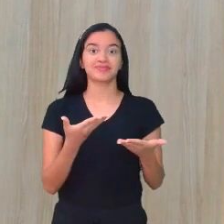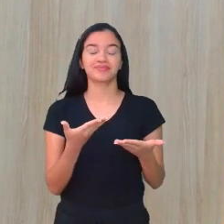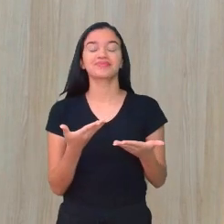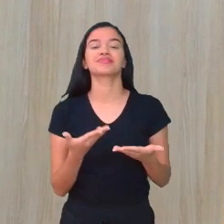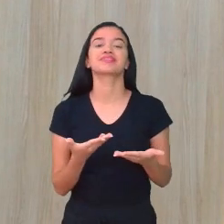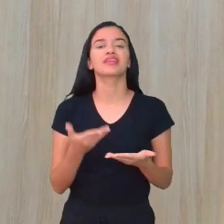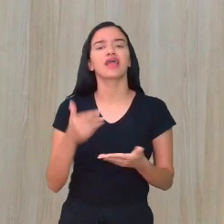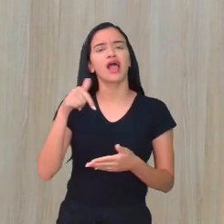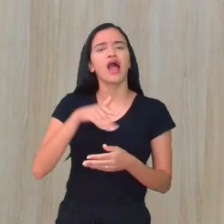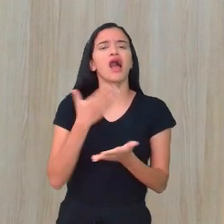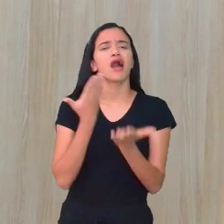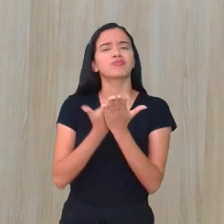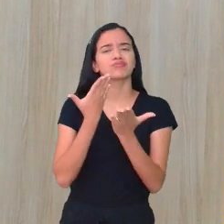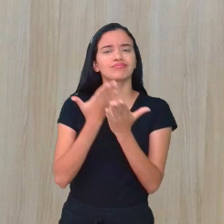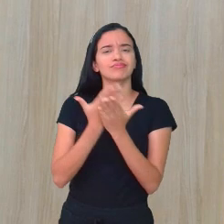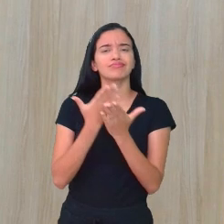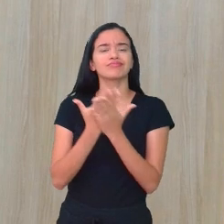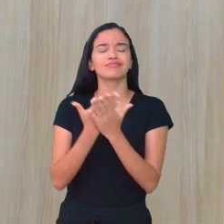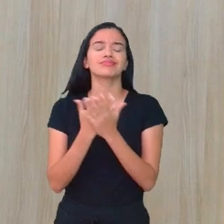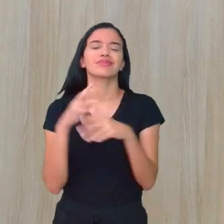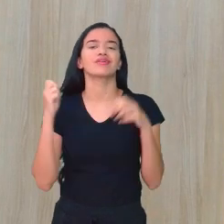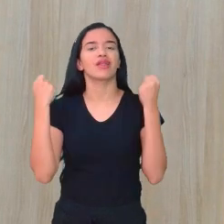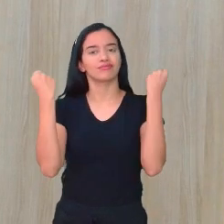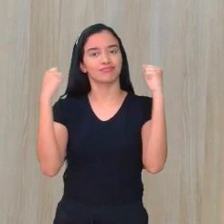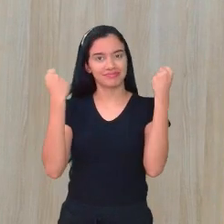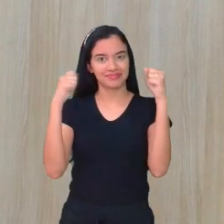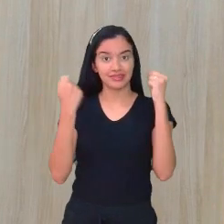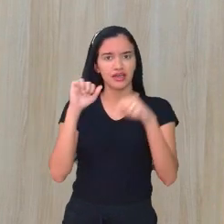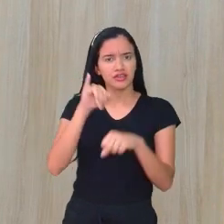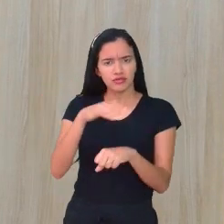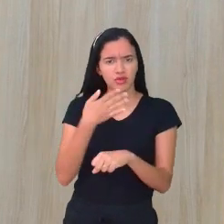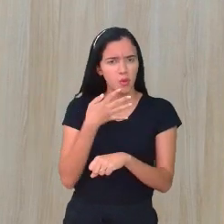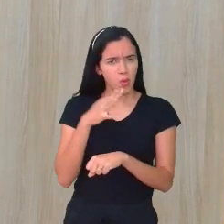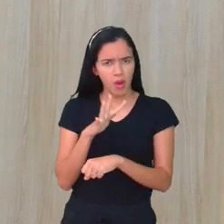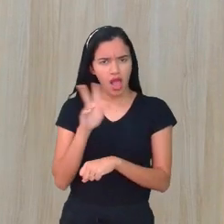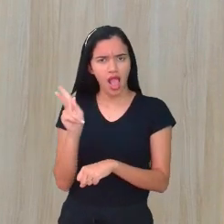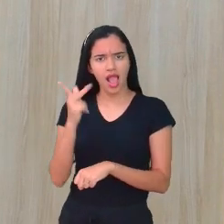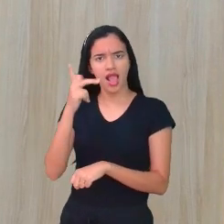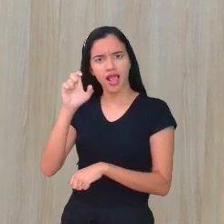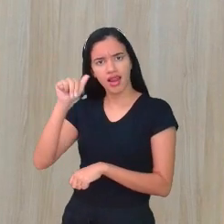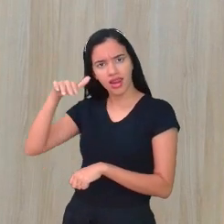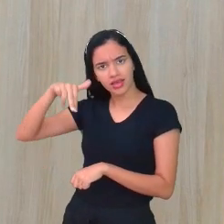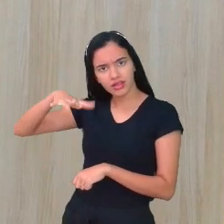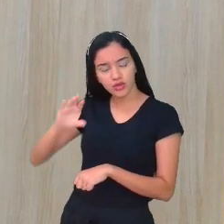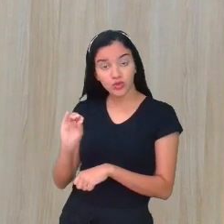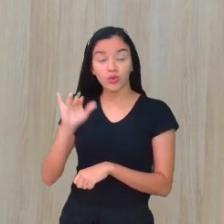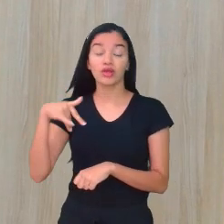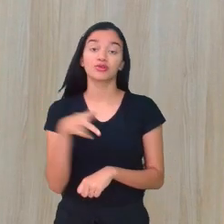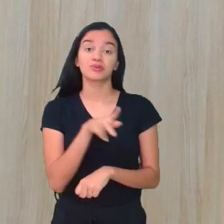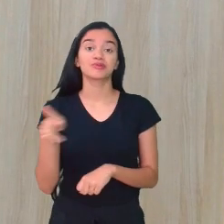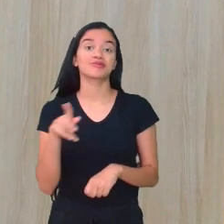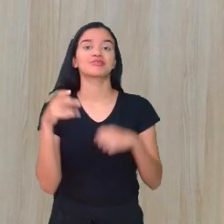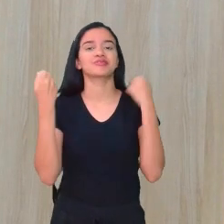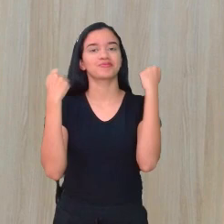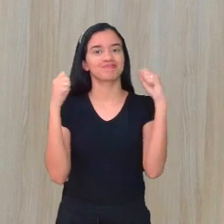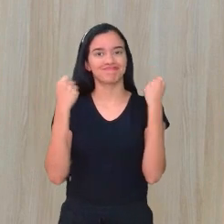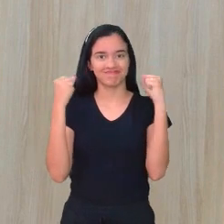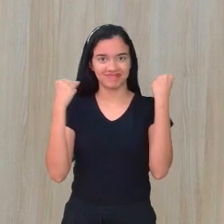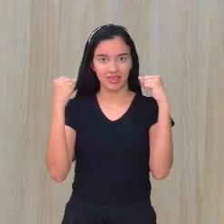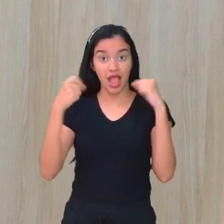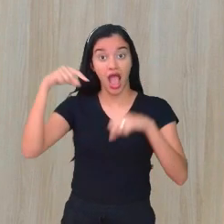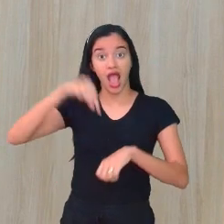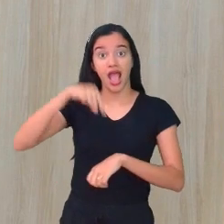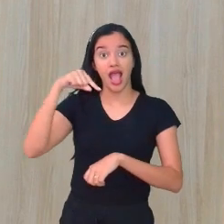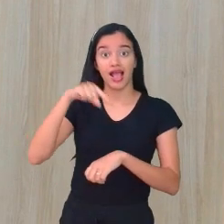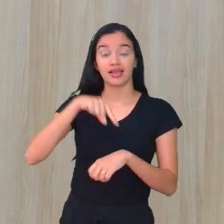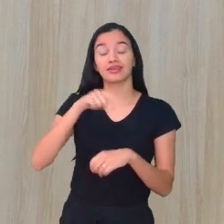e bem-vindas a mais uma aula de Educação Física. Se você não me conhece, eu me chamo Heleno Júnior e sou professor de Educação Física aqui da